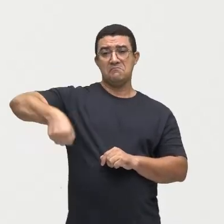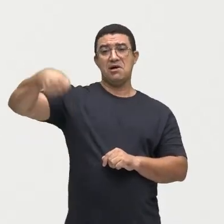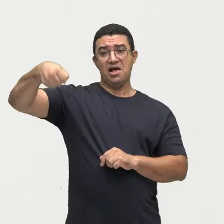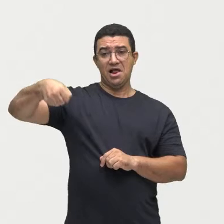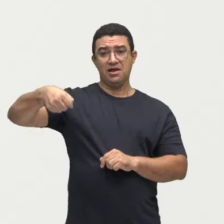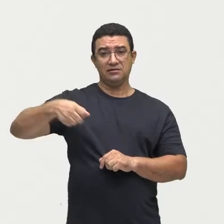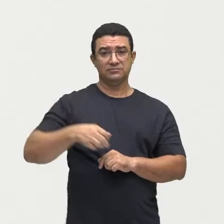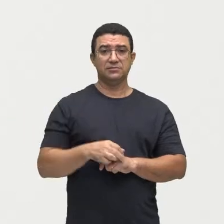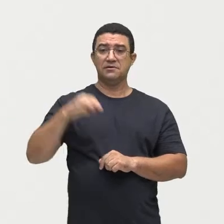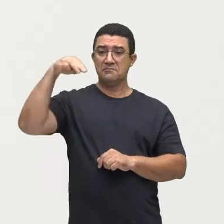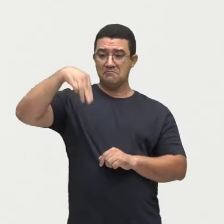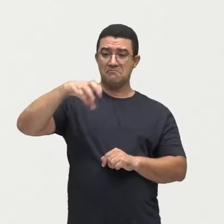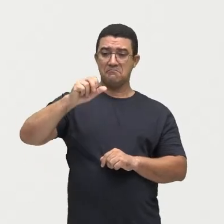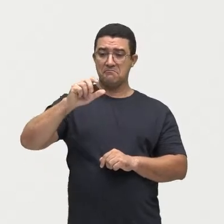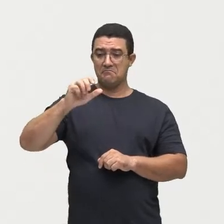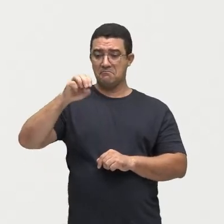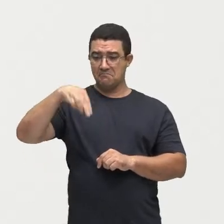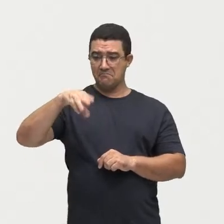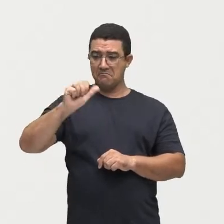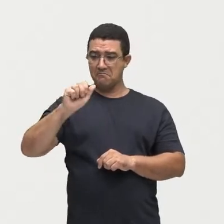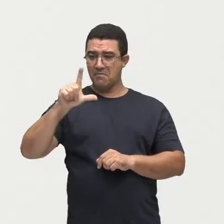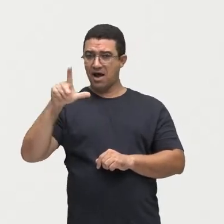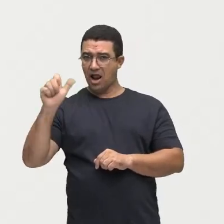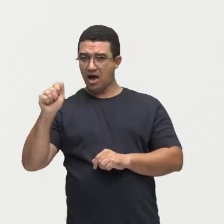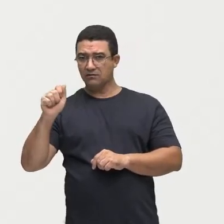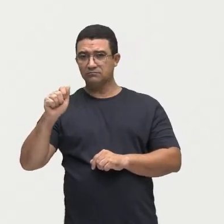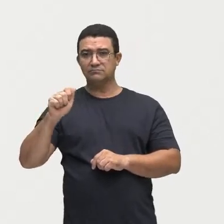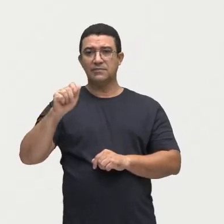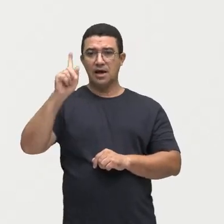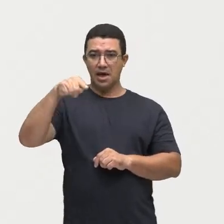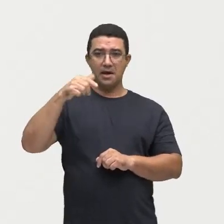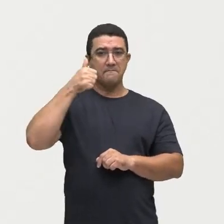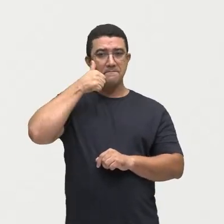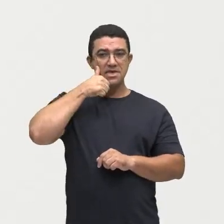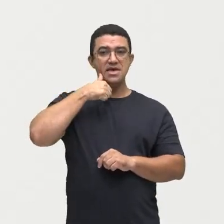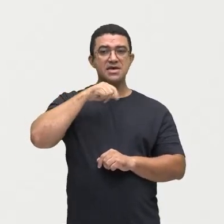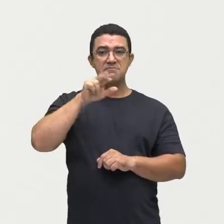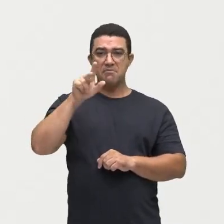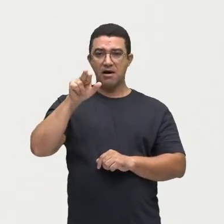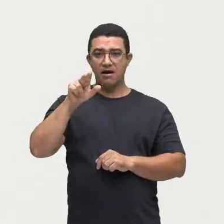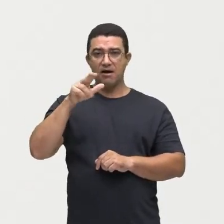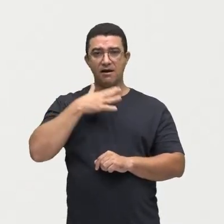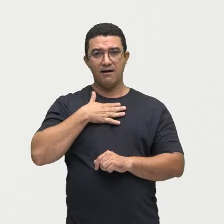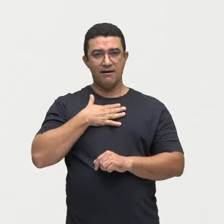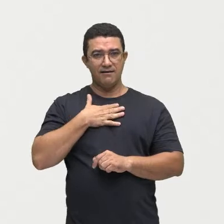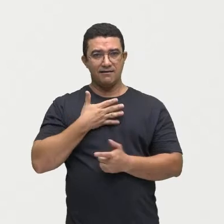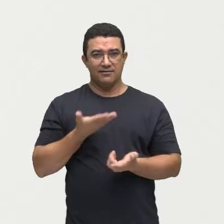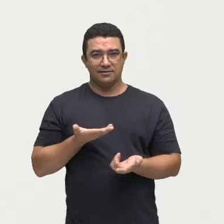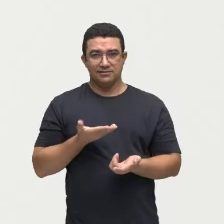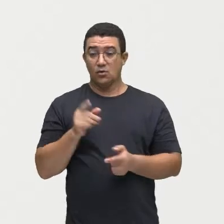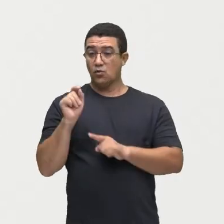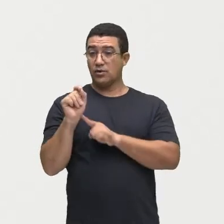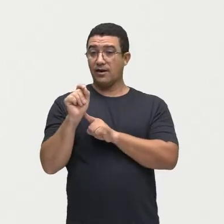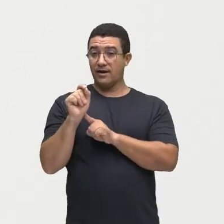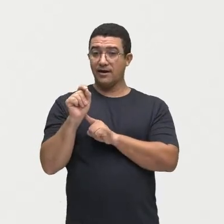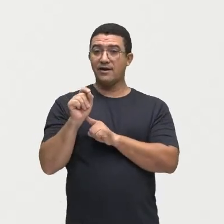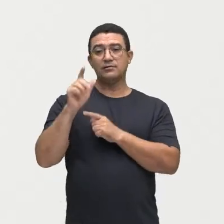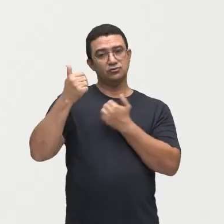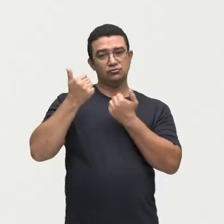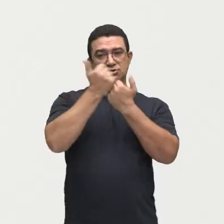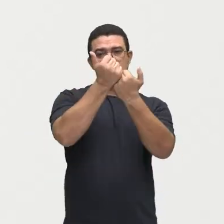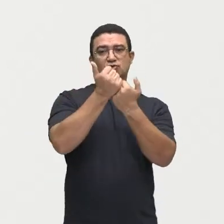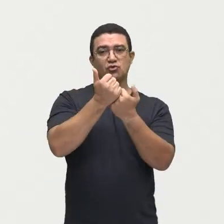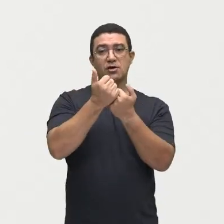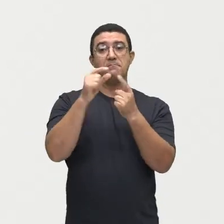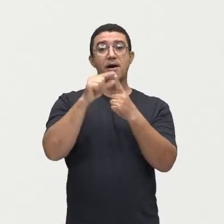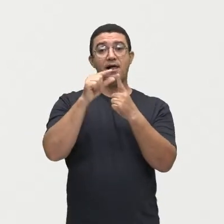mala era da minha irmã. Então, que, mala que era da minha irmã. Então, o que aqui, ele tem um